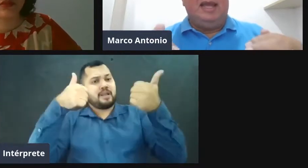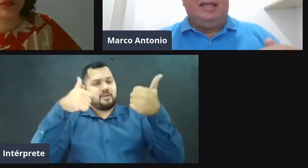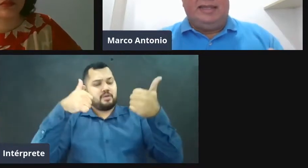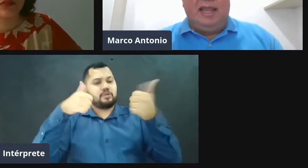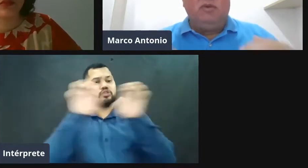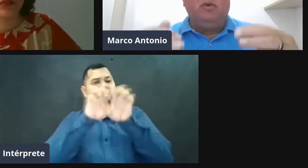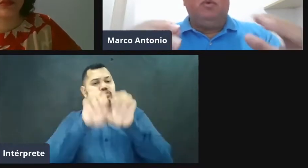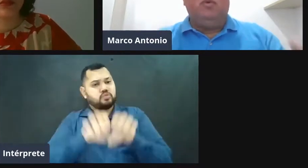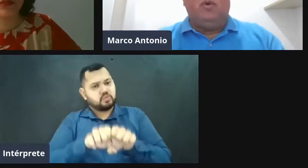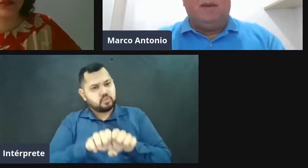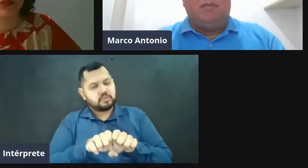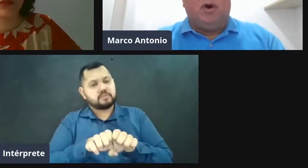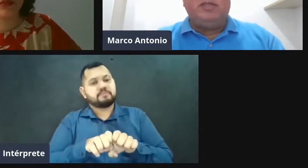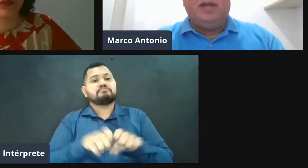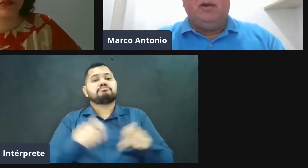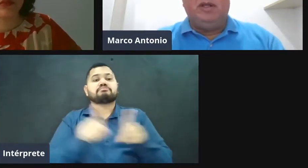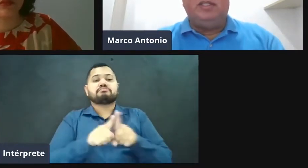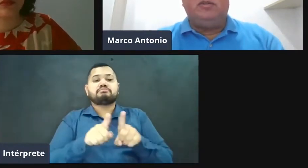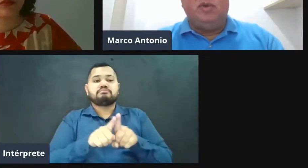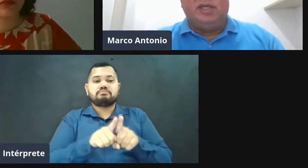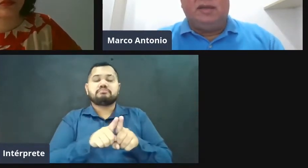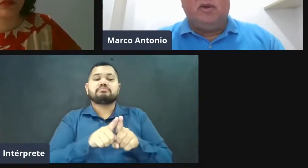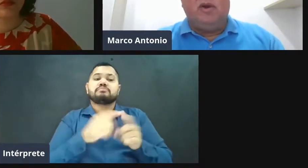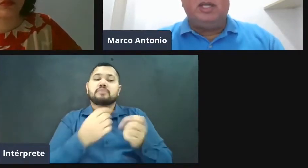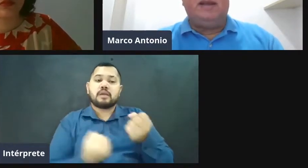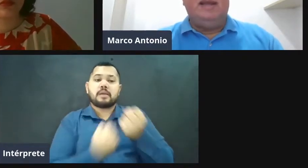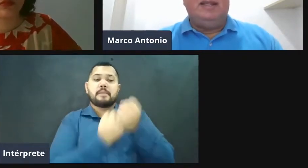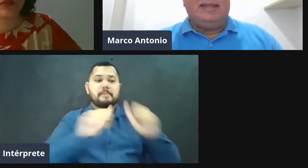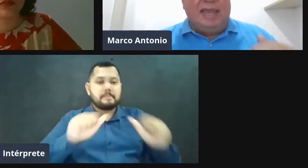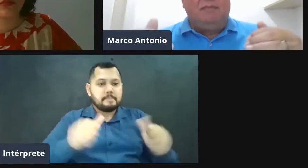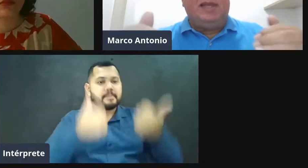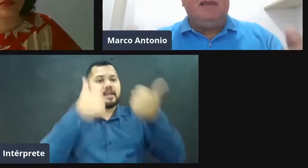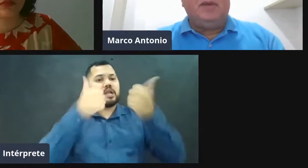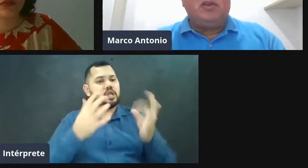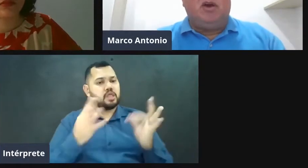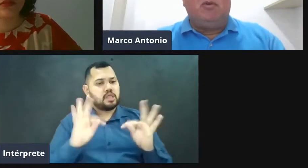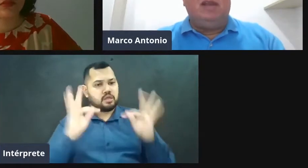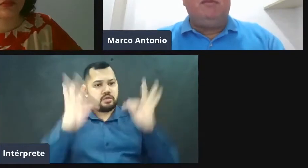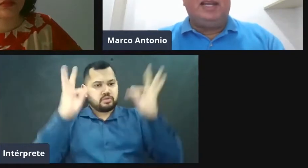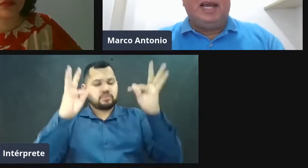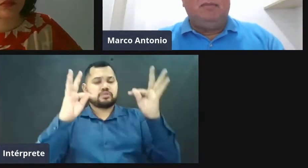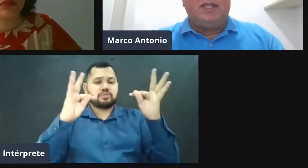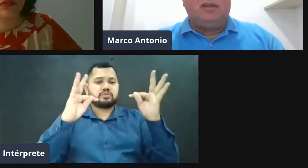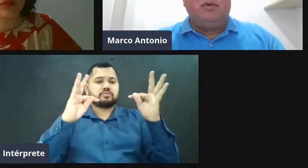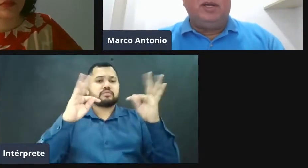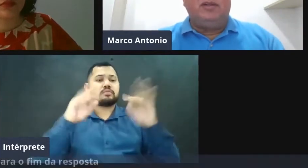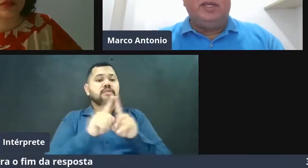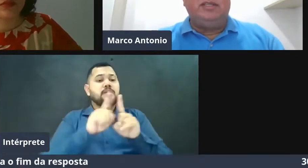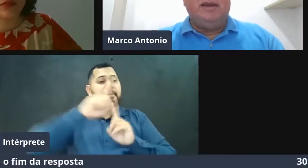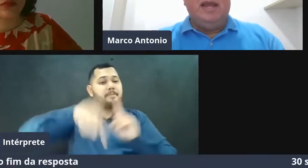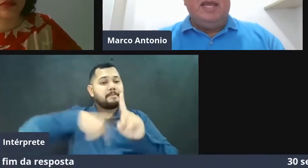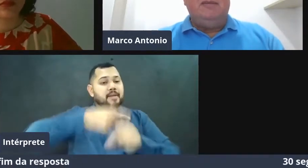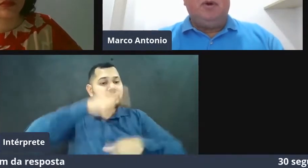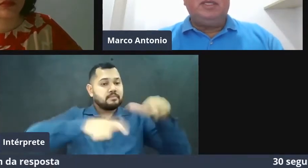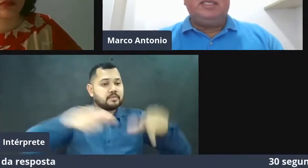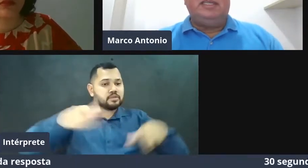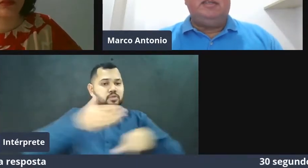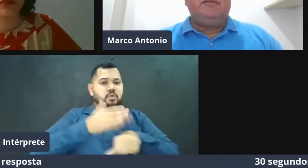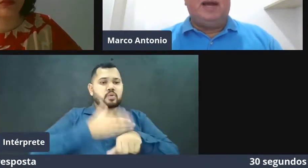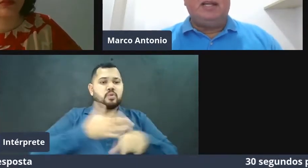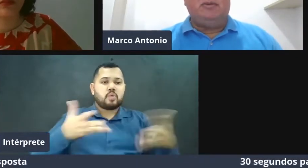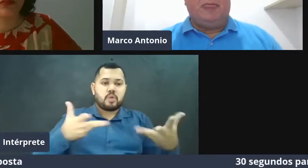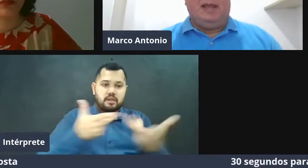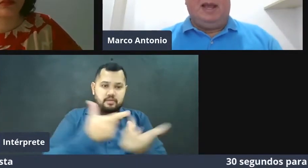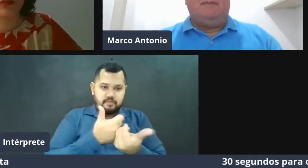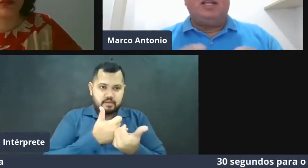possam estar tendo um aporte melhor de estrutura tecnológica, tenha pessoal qualificado para estar tocando isso, e possa,